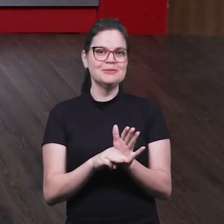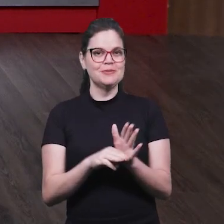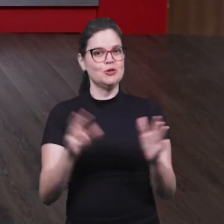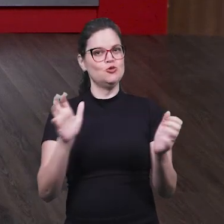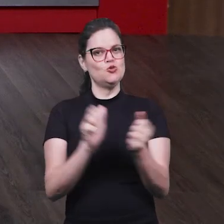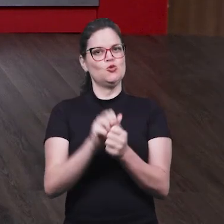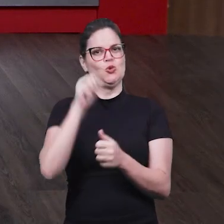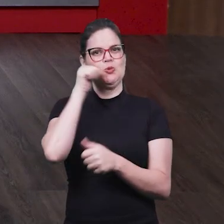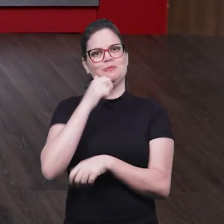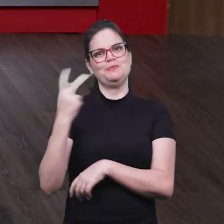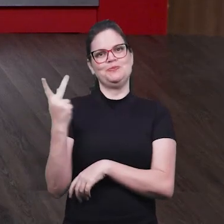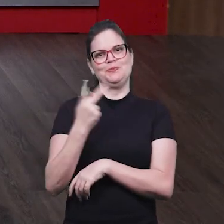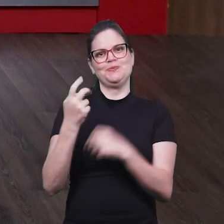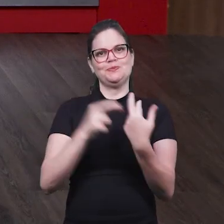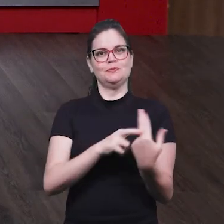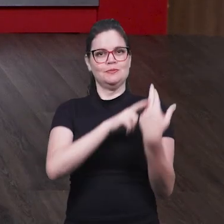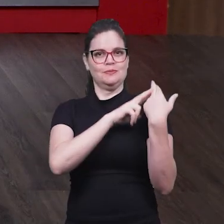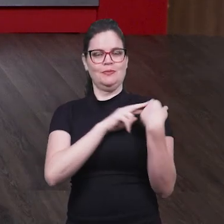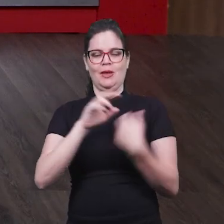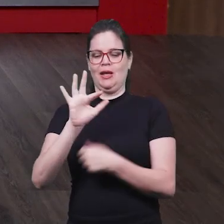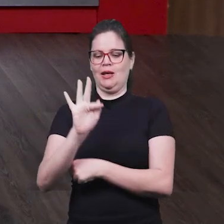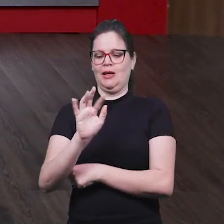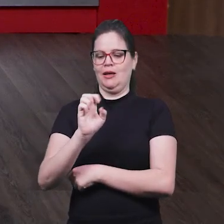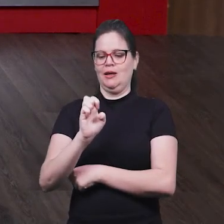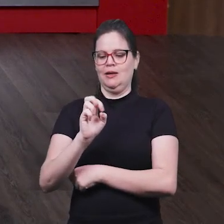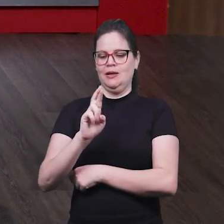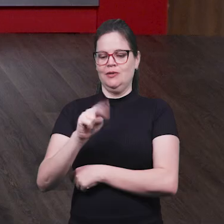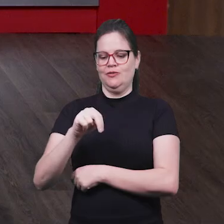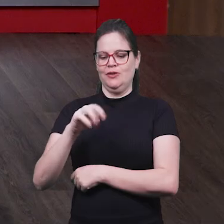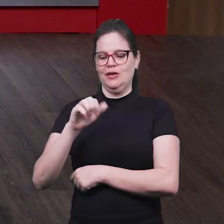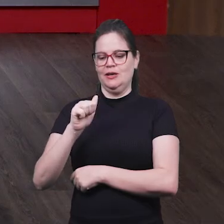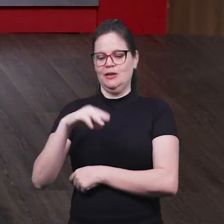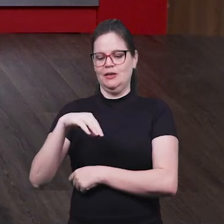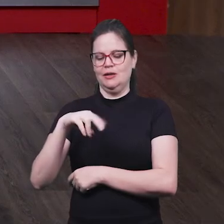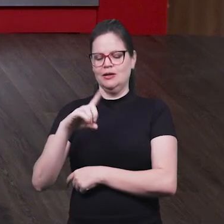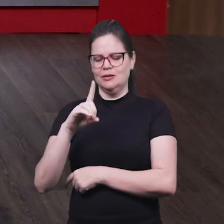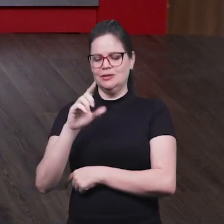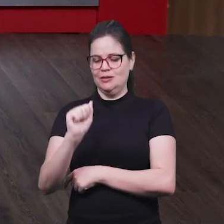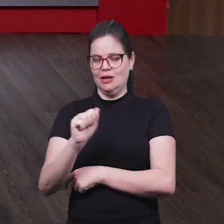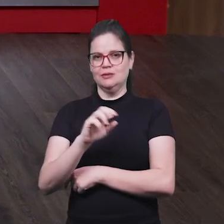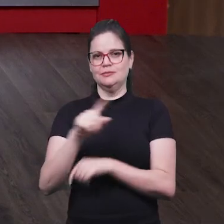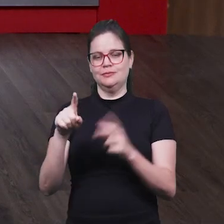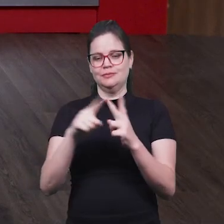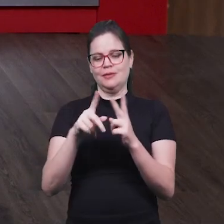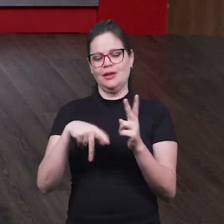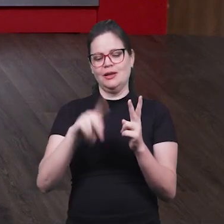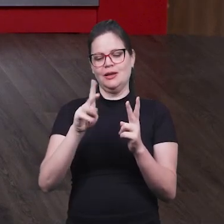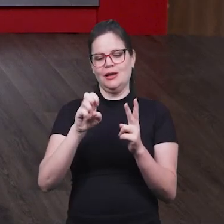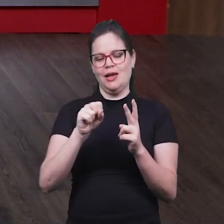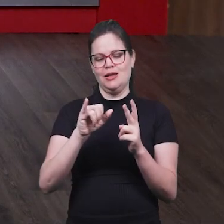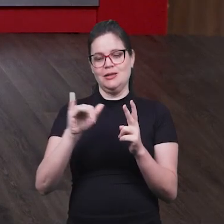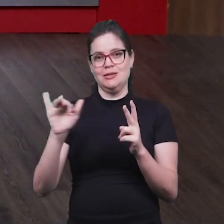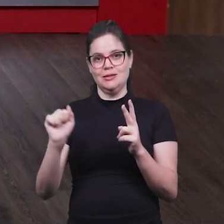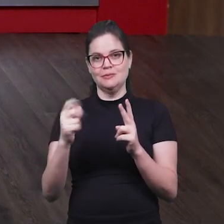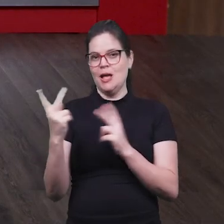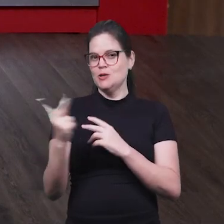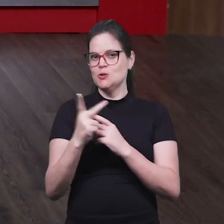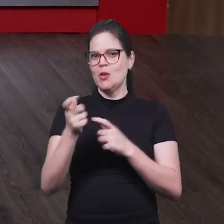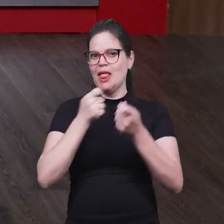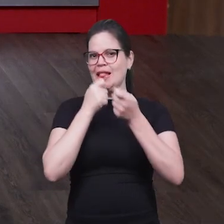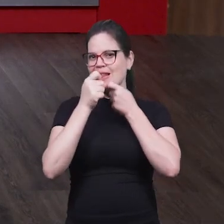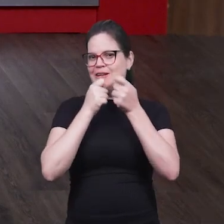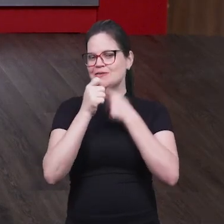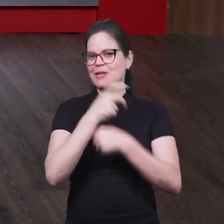Organização e Método com a Fernanda Becali e a Késia Nunes, as nossas irmãs, as meninas de Organização e Método, que